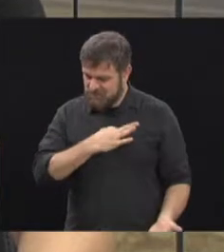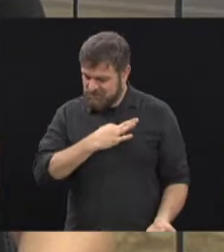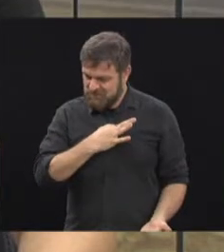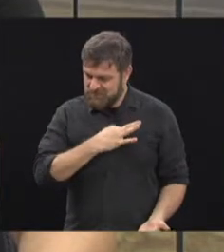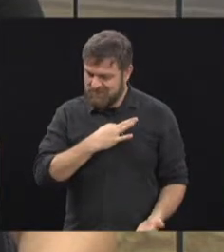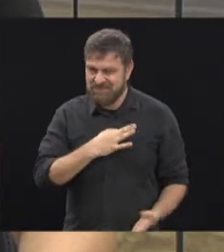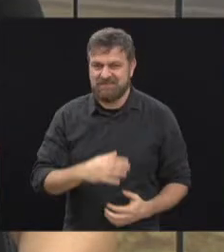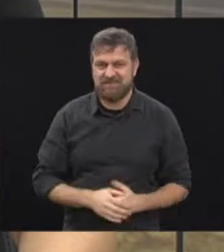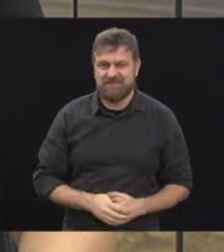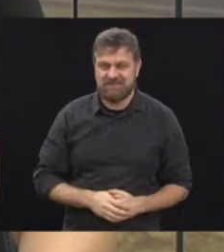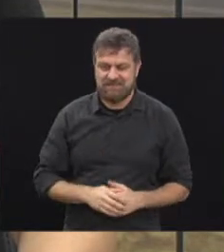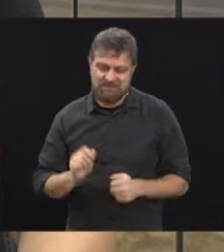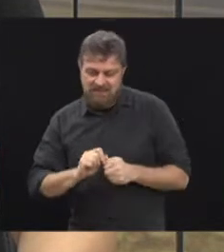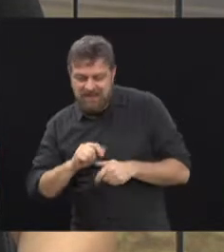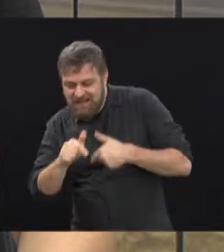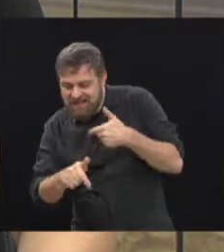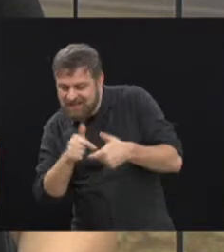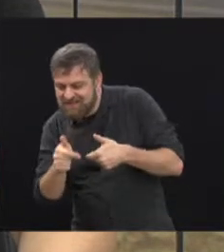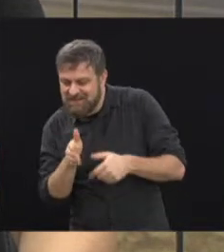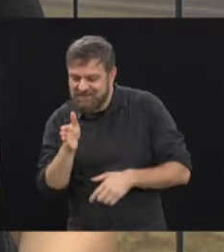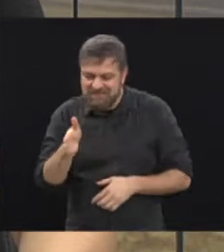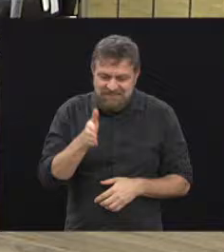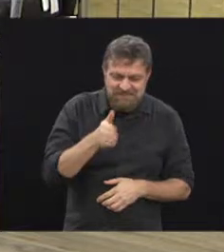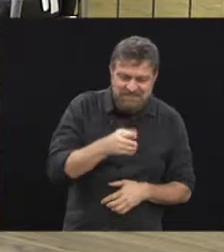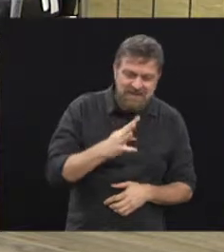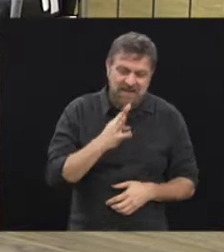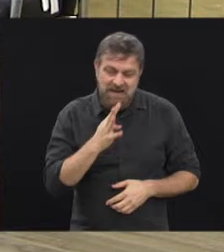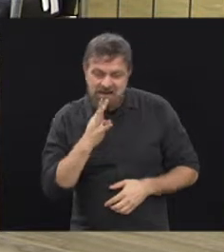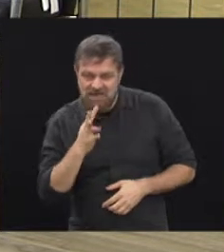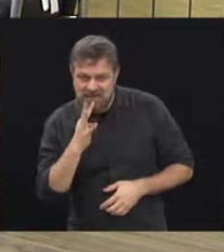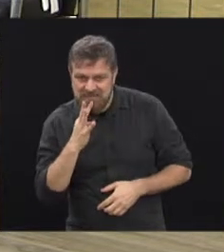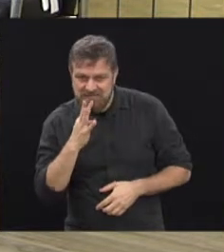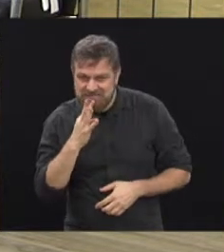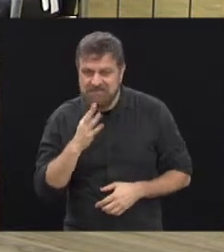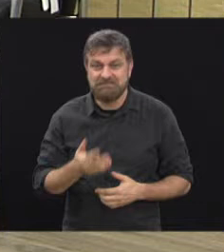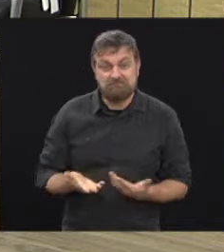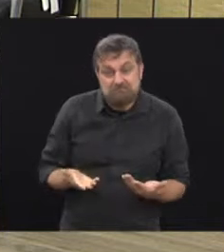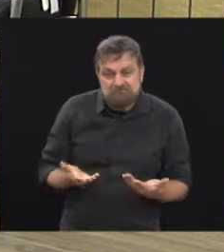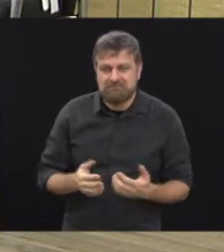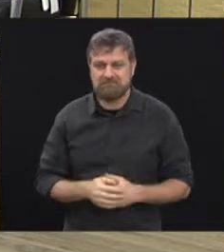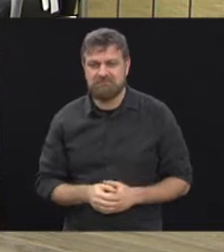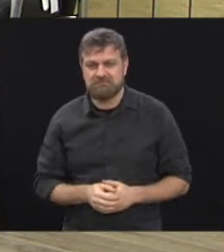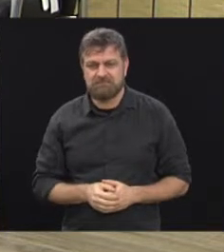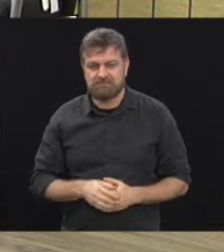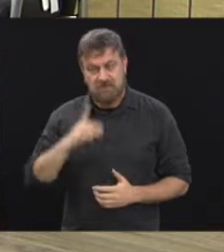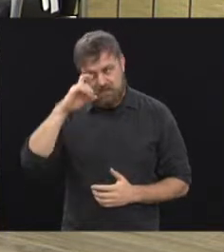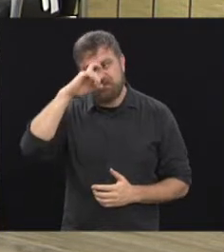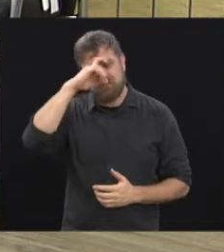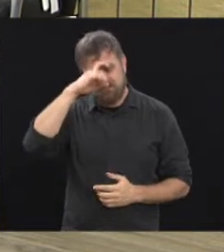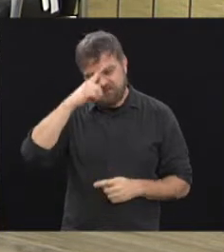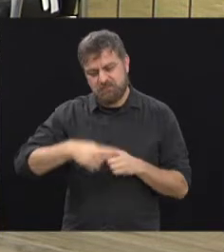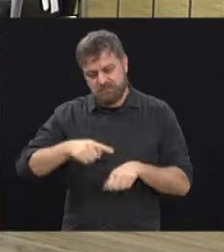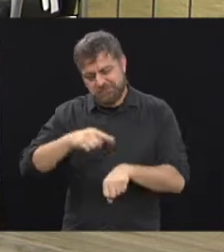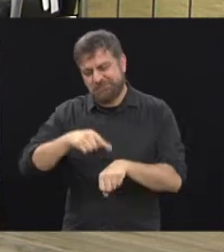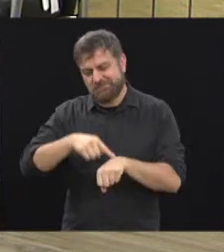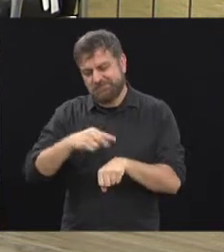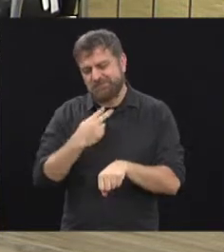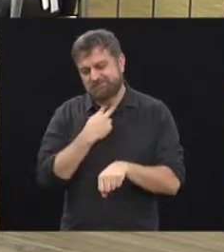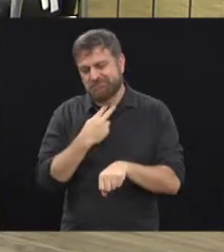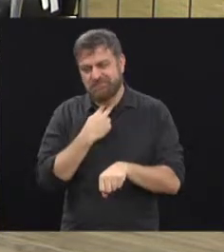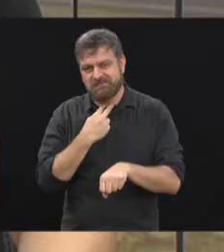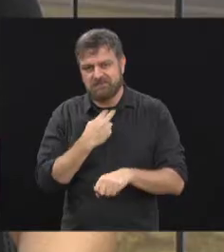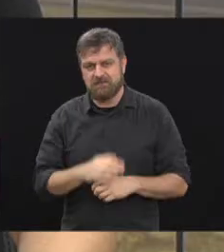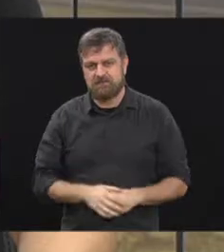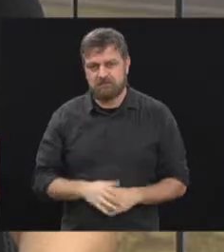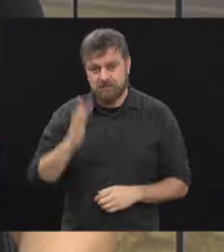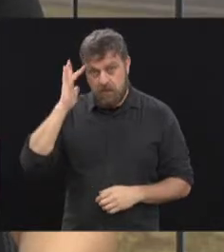Continua dando aí suas escapadinhas, fazendo um trabalho aqui e ali, até mesmo para conhecer, para trazer para o pessoal? É mais difícil mesmo por conta de